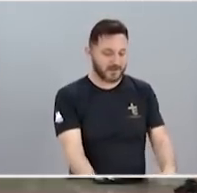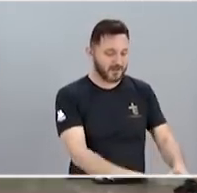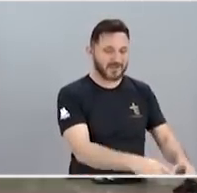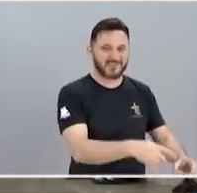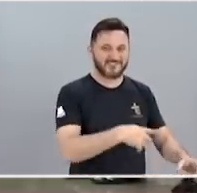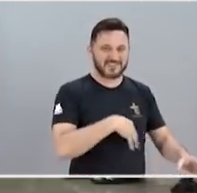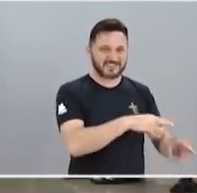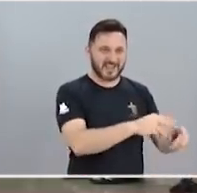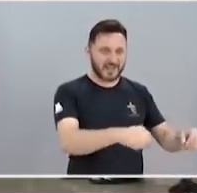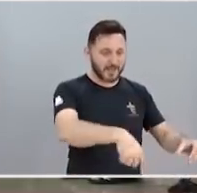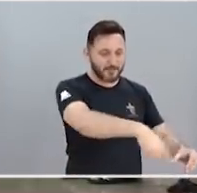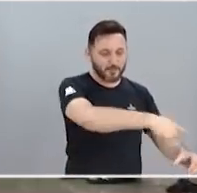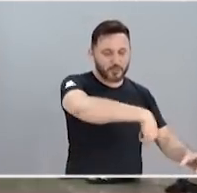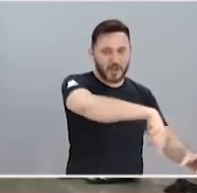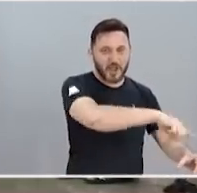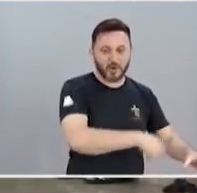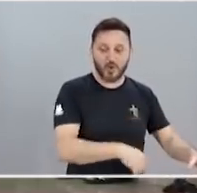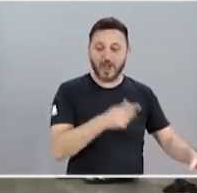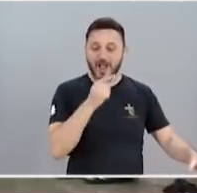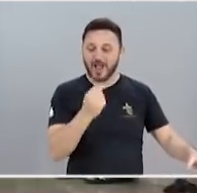buraquinho.